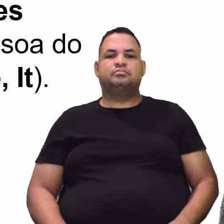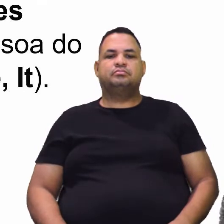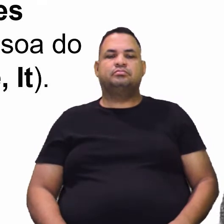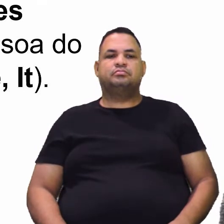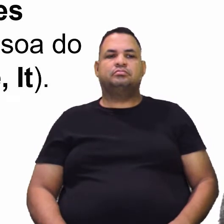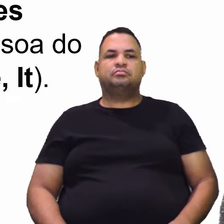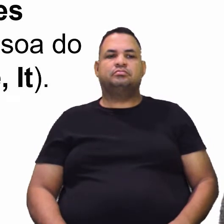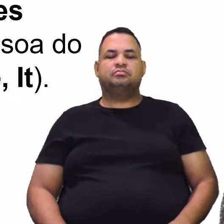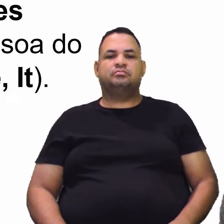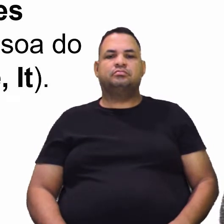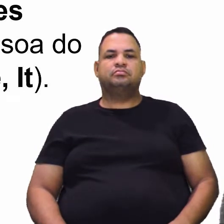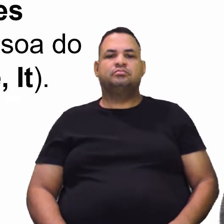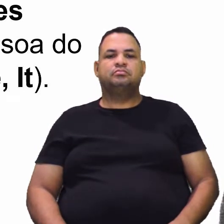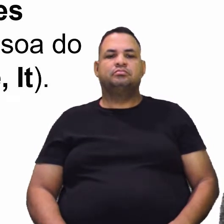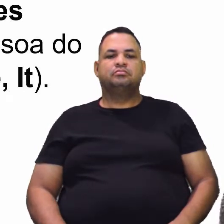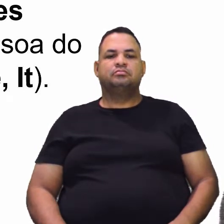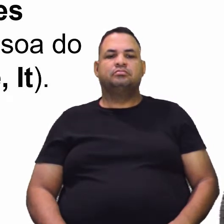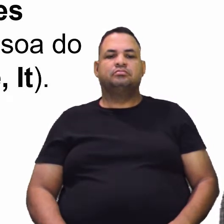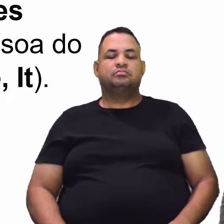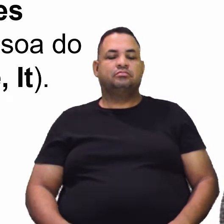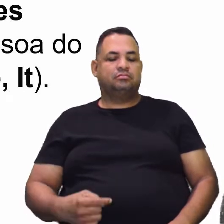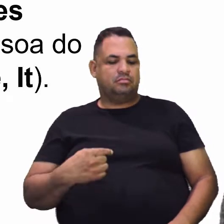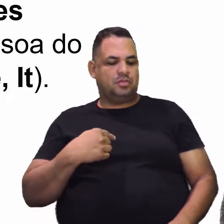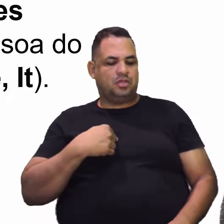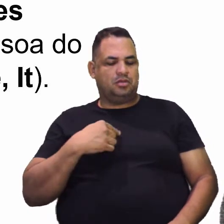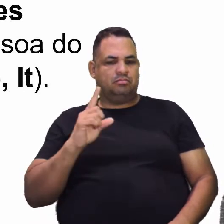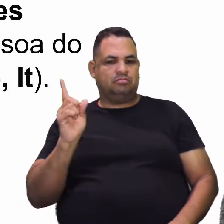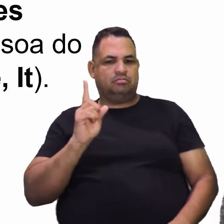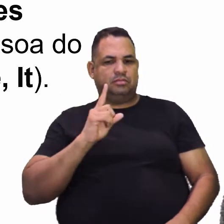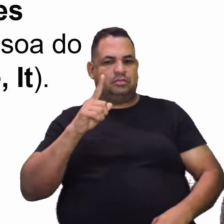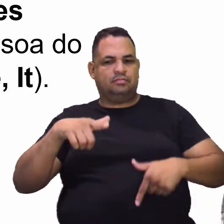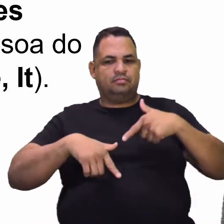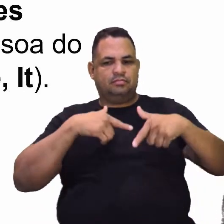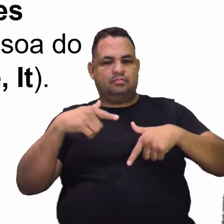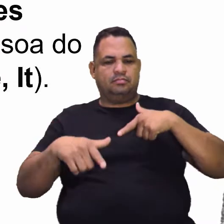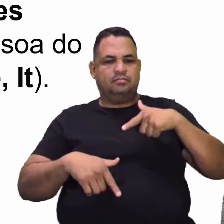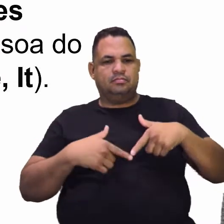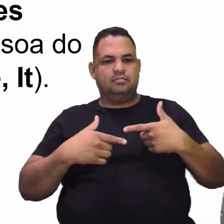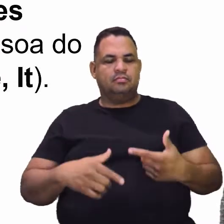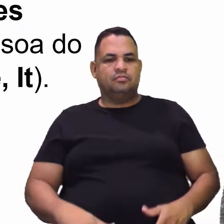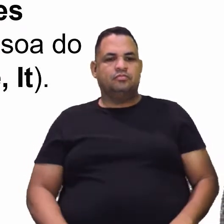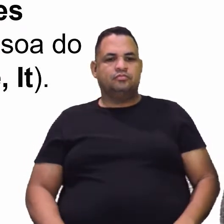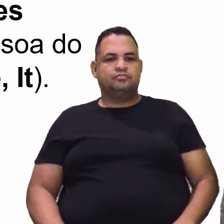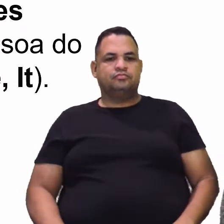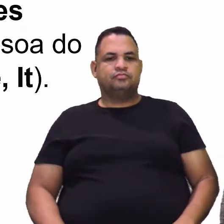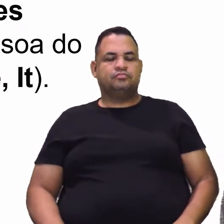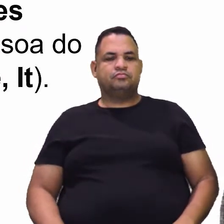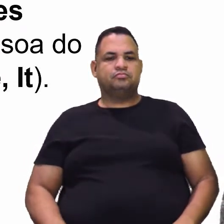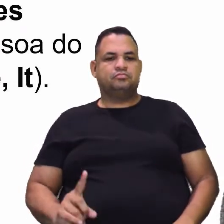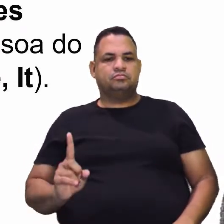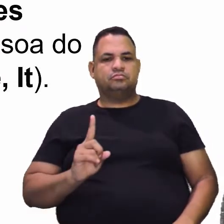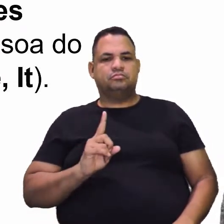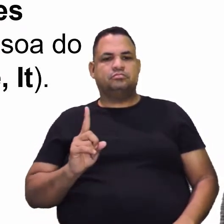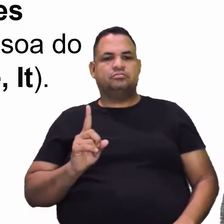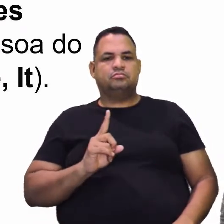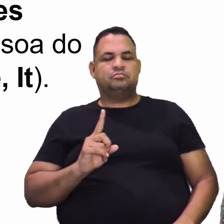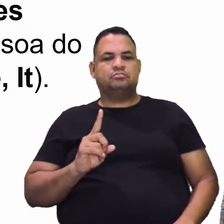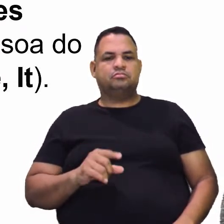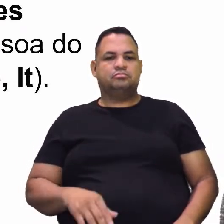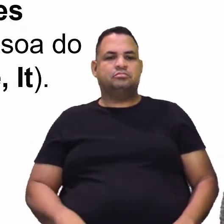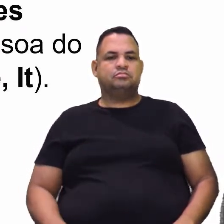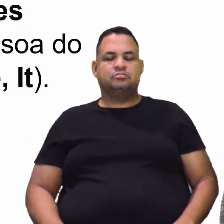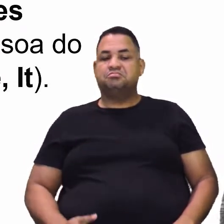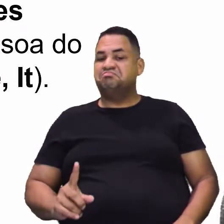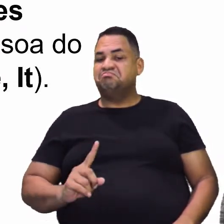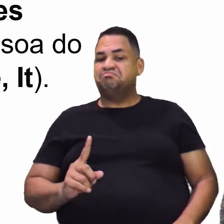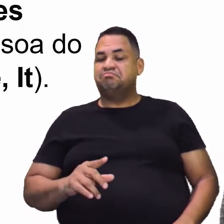I do not work. Eu não trabalho. Lembra que esse not é a minha negação, é o meu não. Não, então